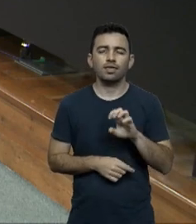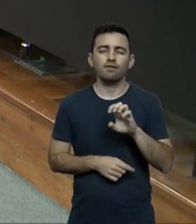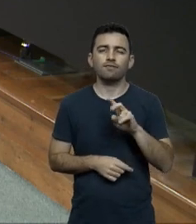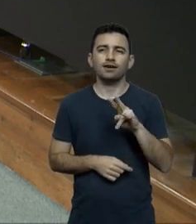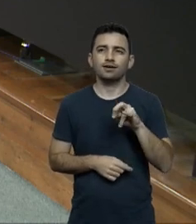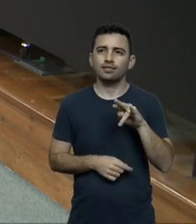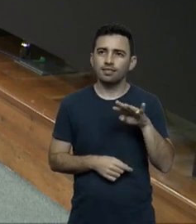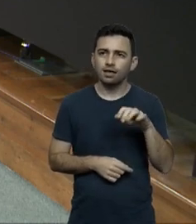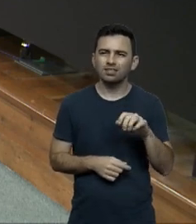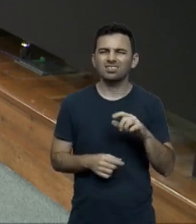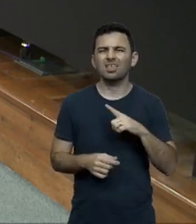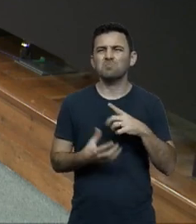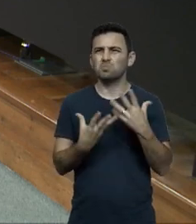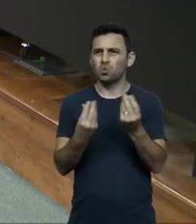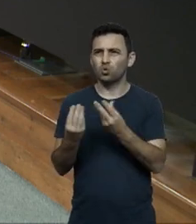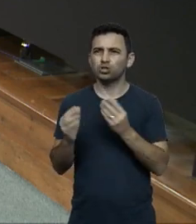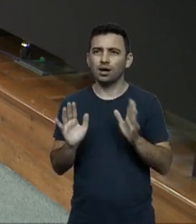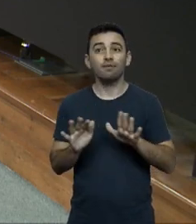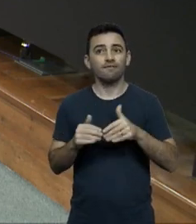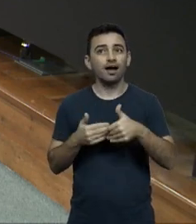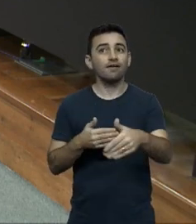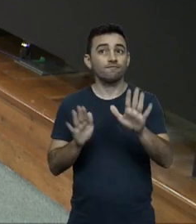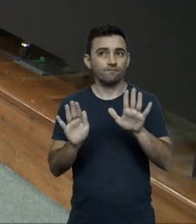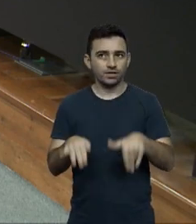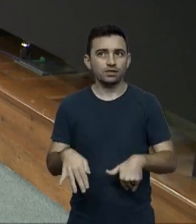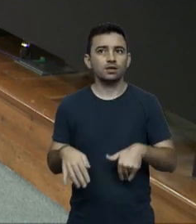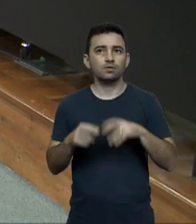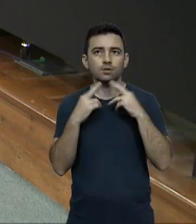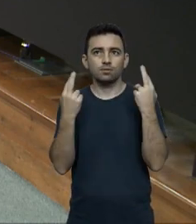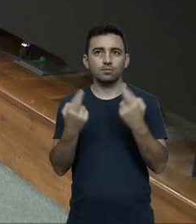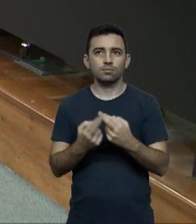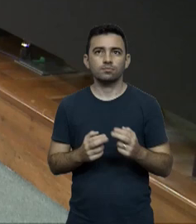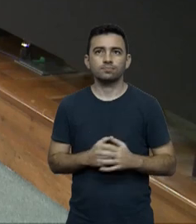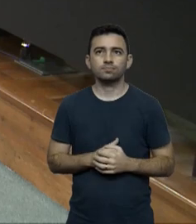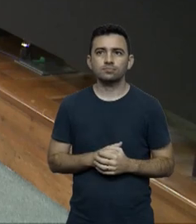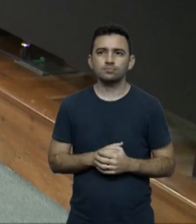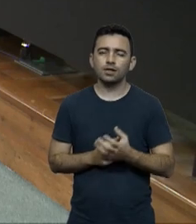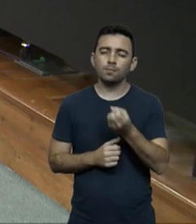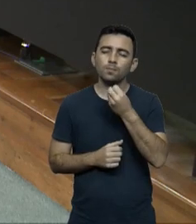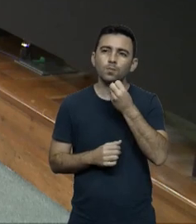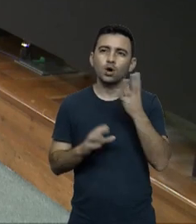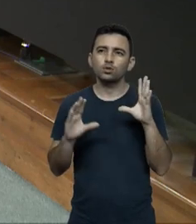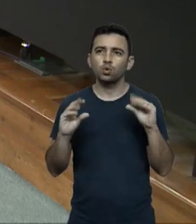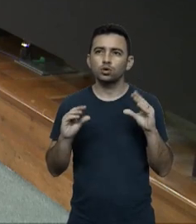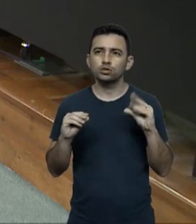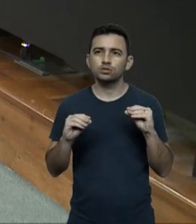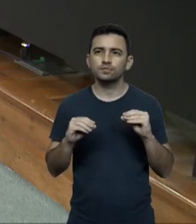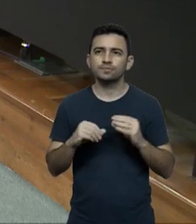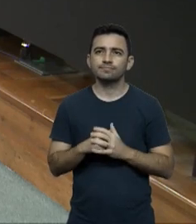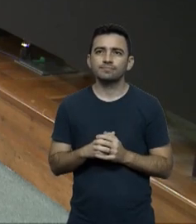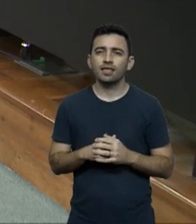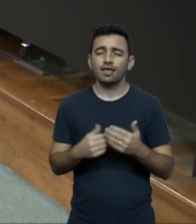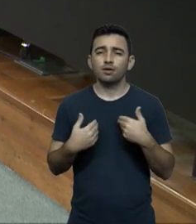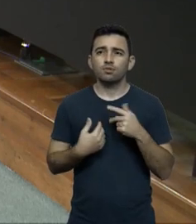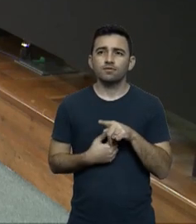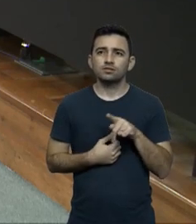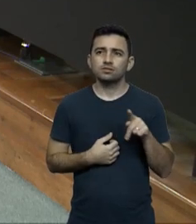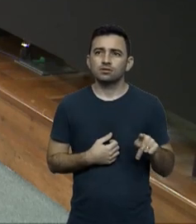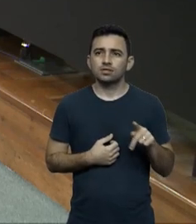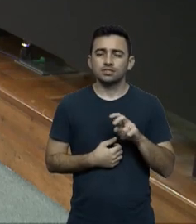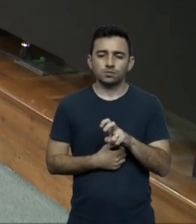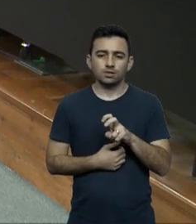aqui para concluir a audiência né Oi boa noite a todos sou um professor que é o